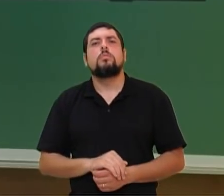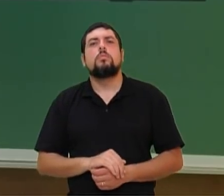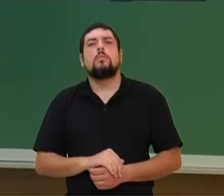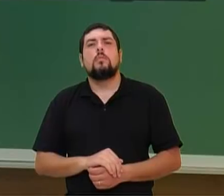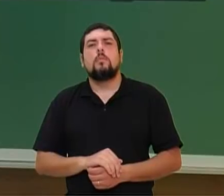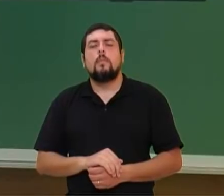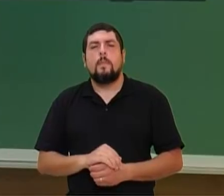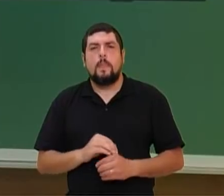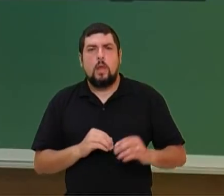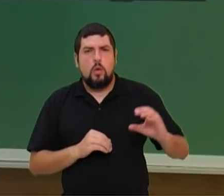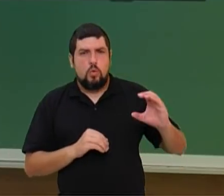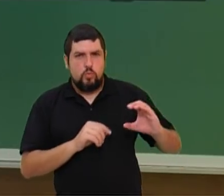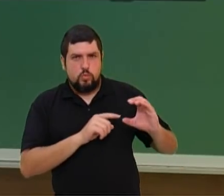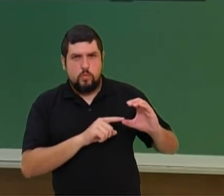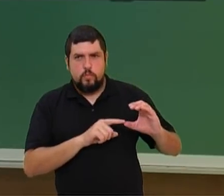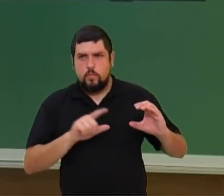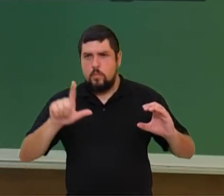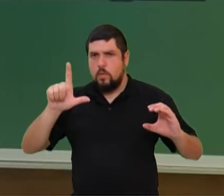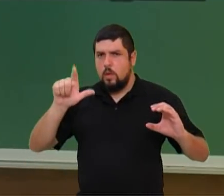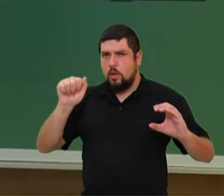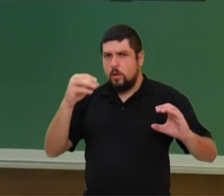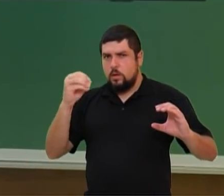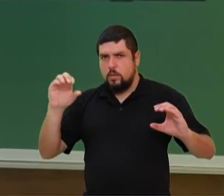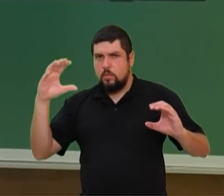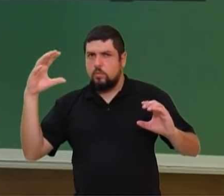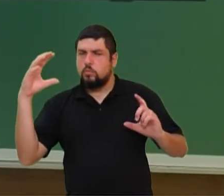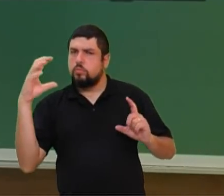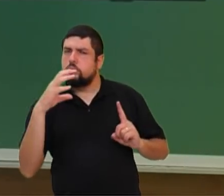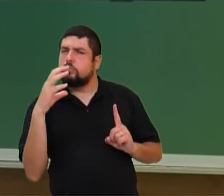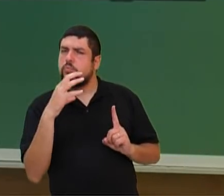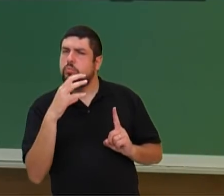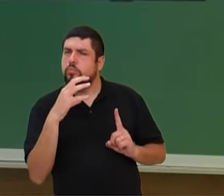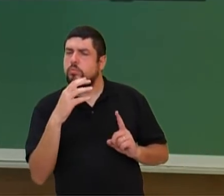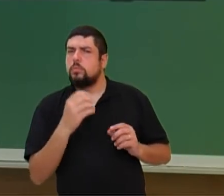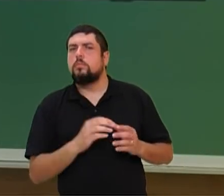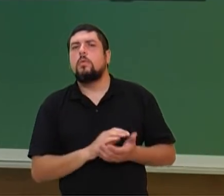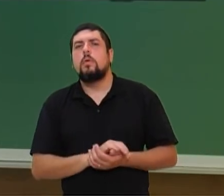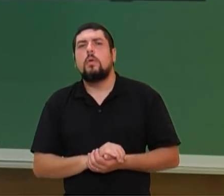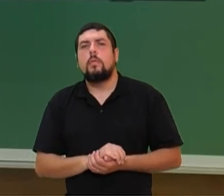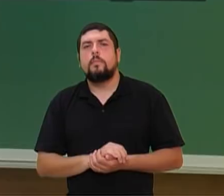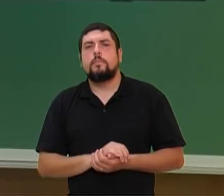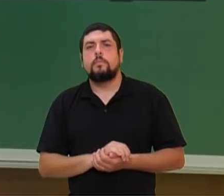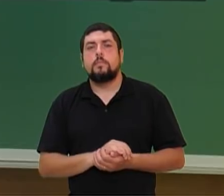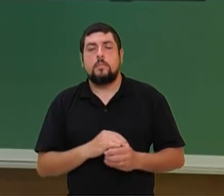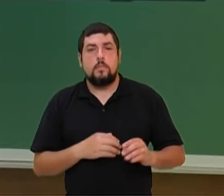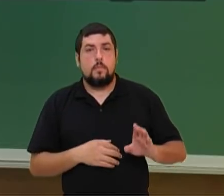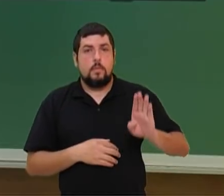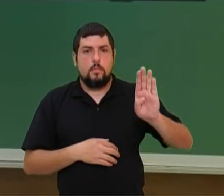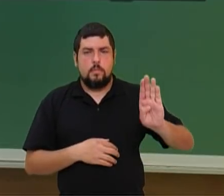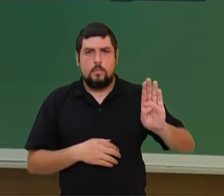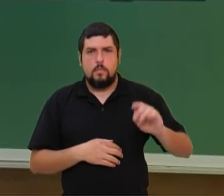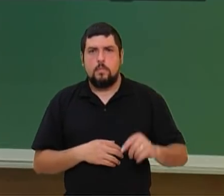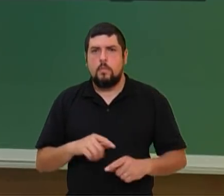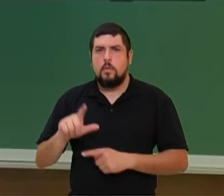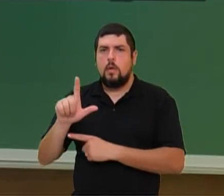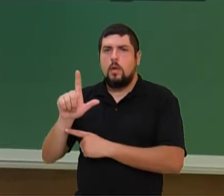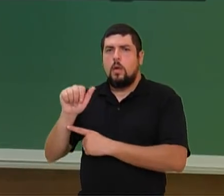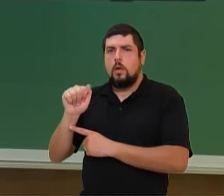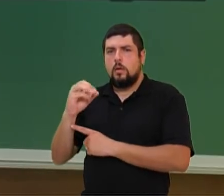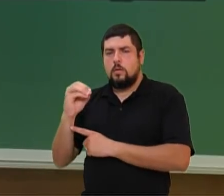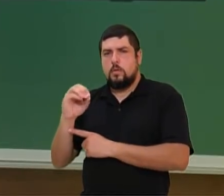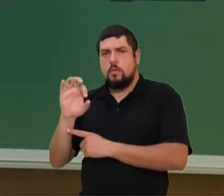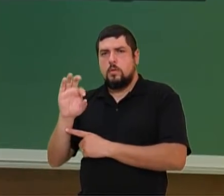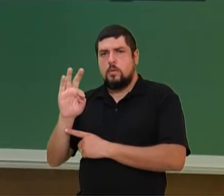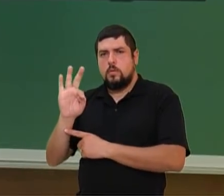foi influenciado por Lao Tse e criou o taoísmo? Letra B, Lao Tse, fundador do taoísmo, preferia que as